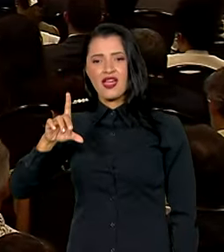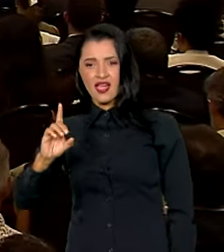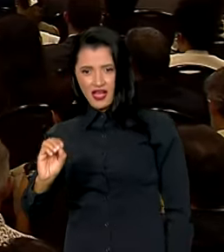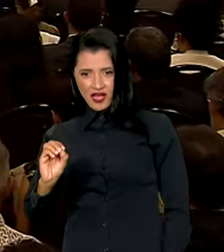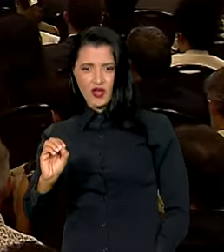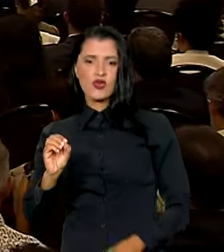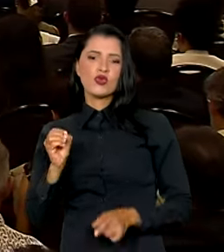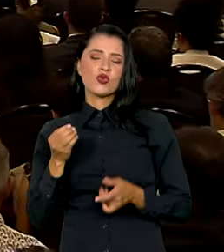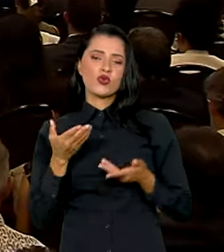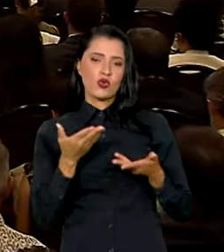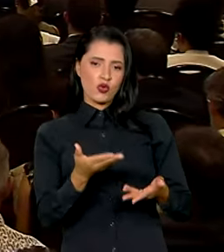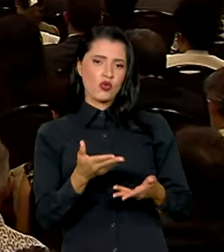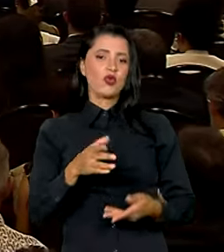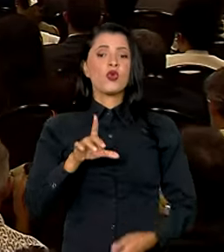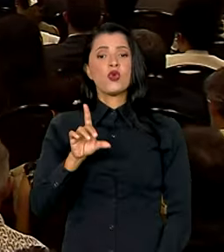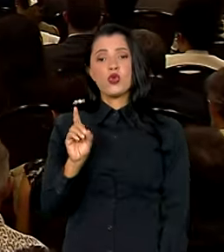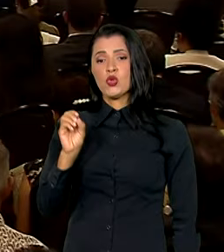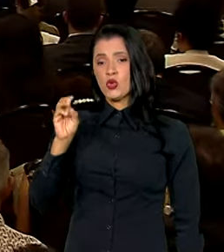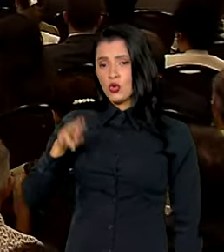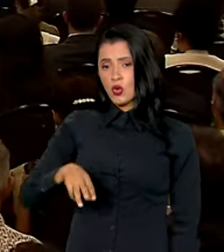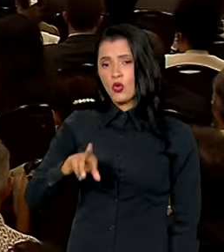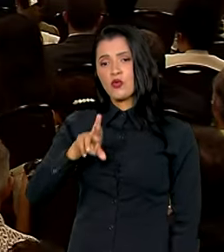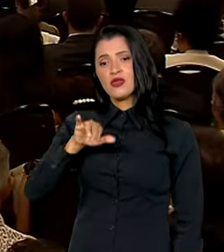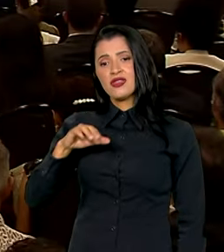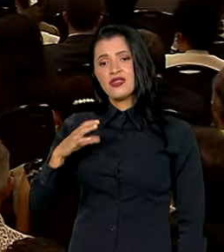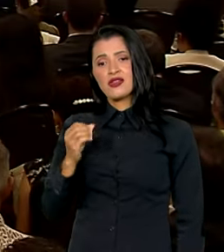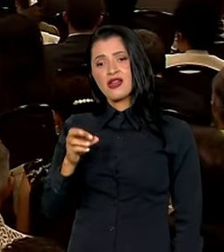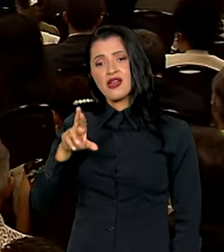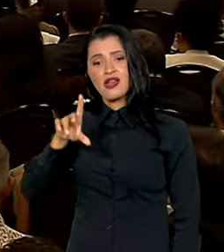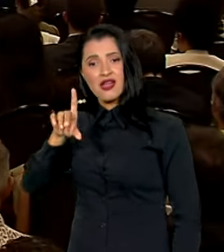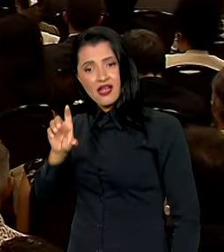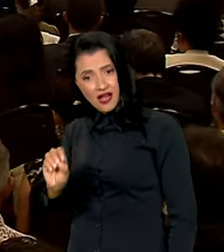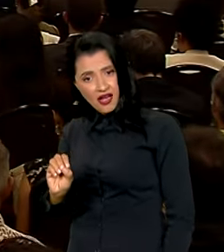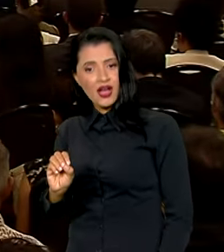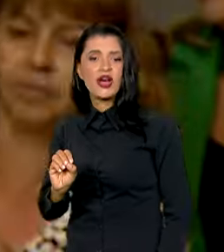Sertório, Dom Ricardo